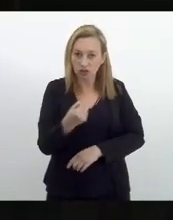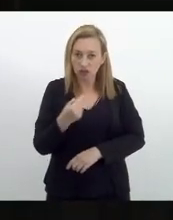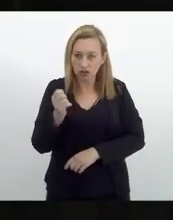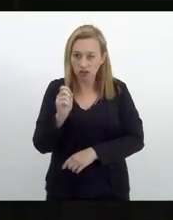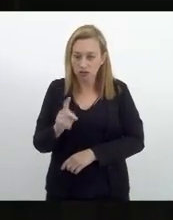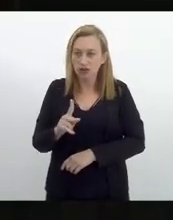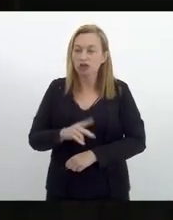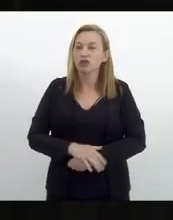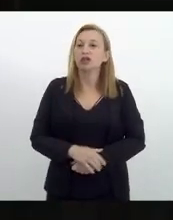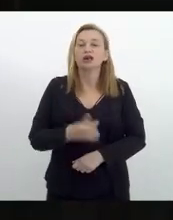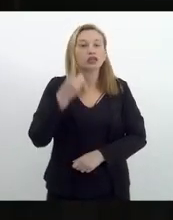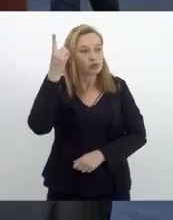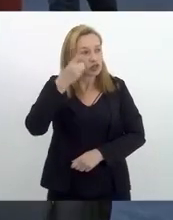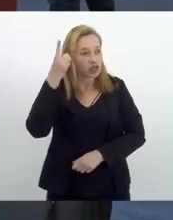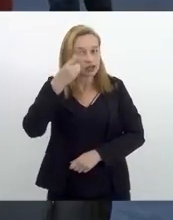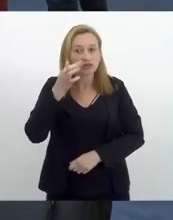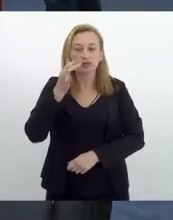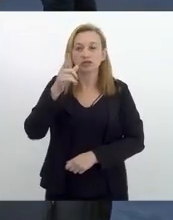Deputado Luiz Paulo.